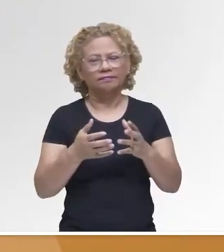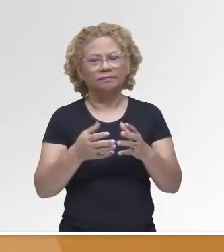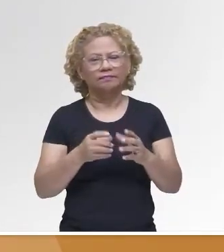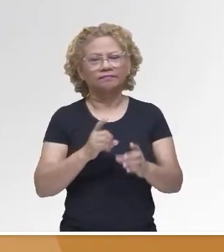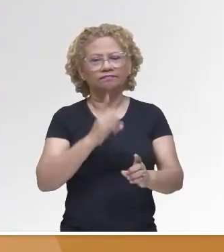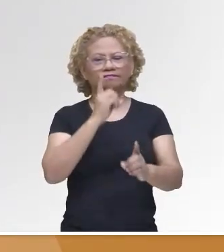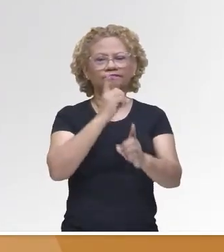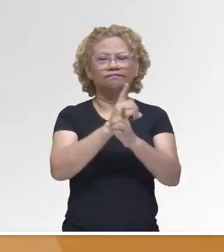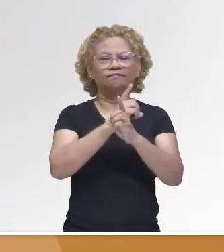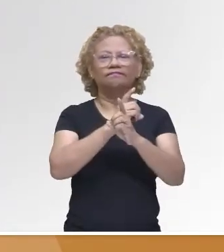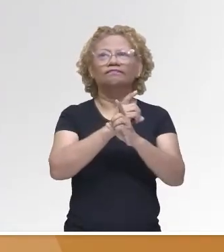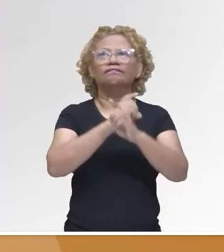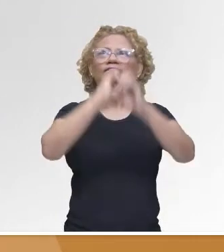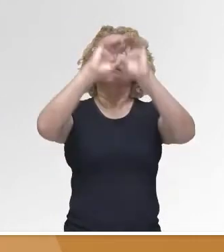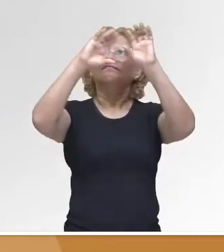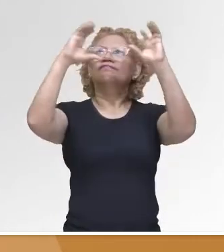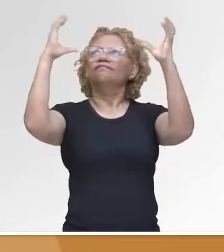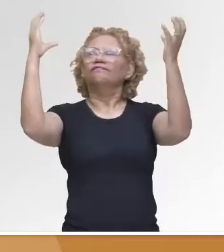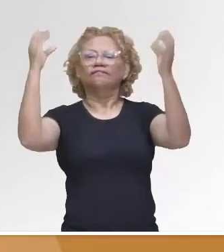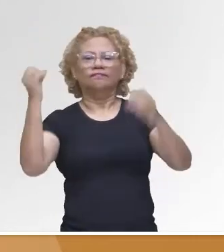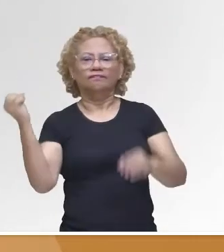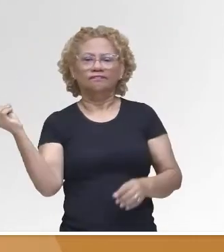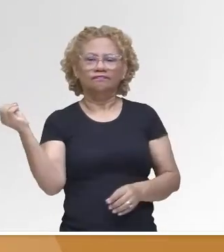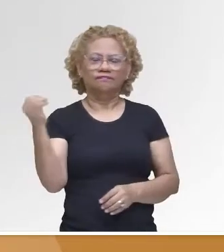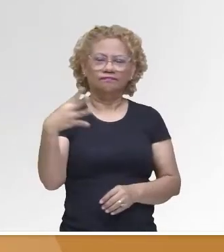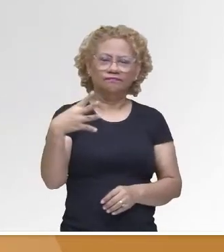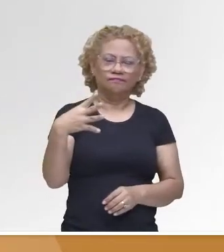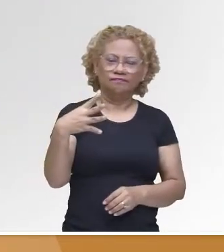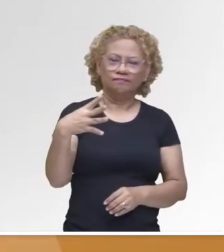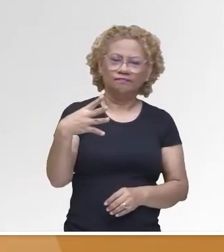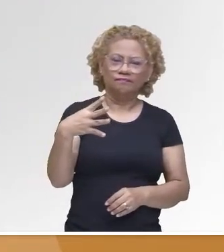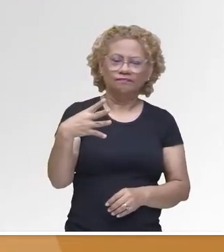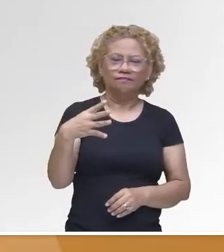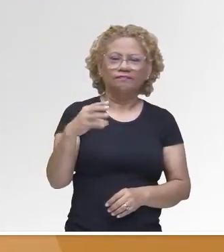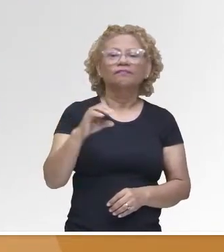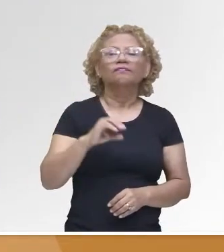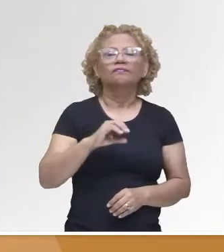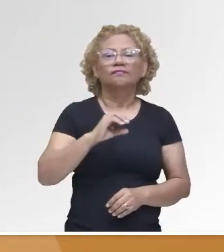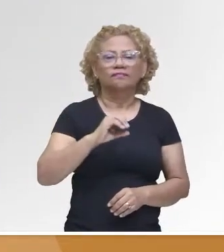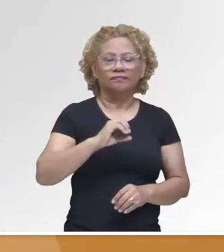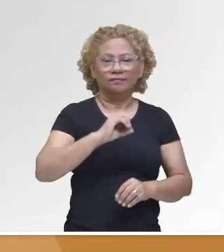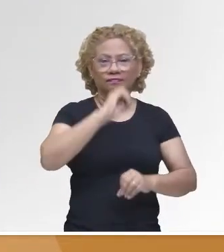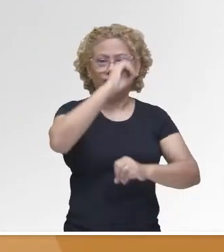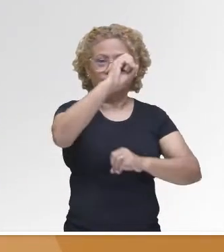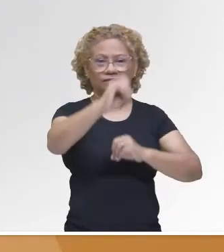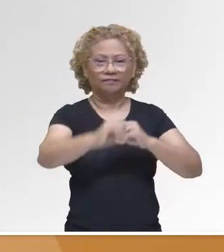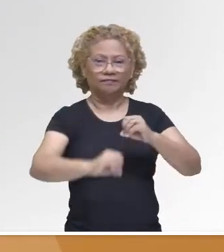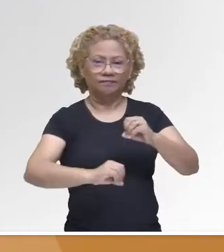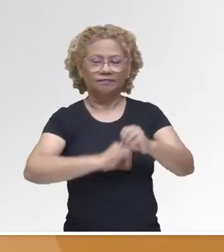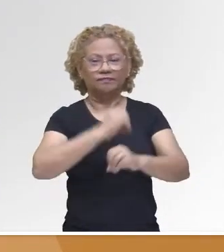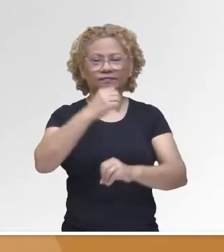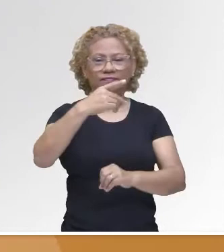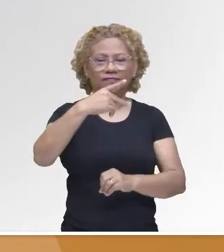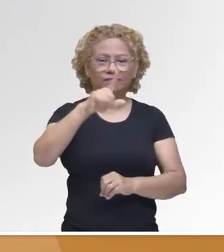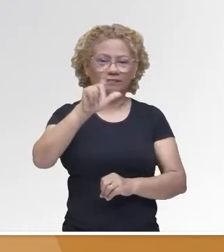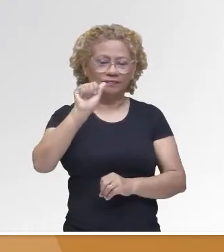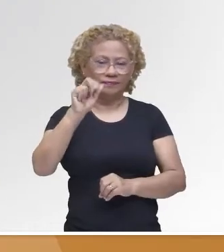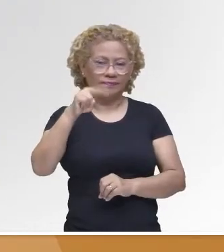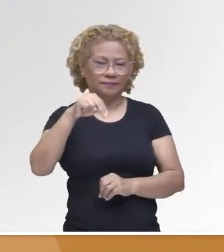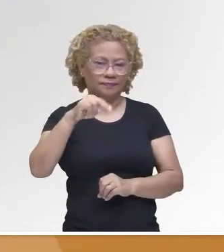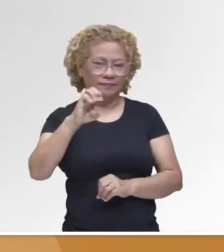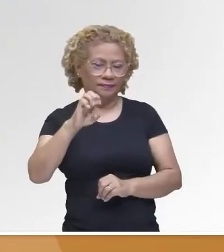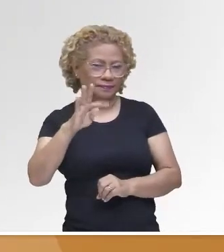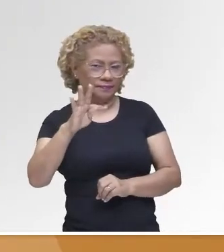Deus no céu. Então, é a ciência, né? Com a sua curiosidade e seus problemas. Isso nós chamamos